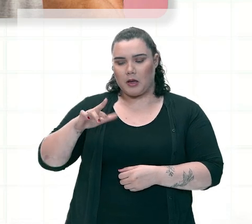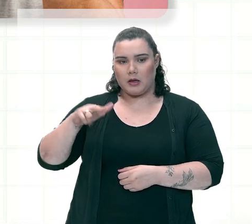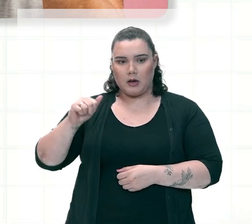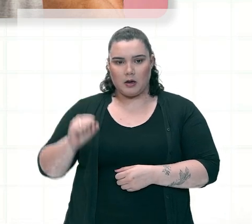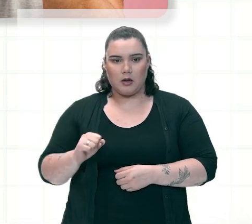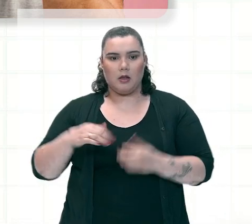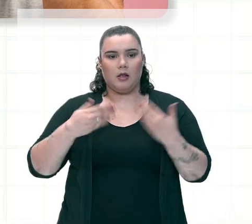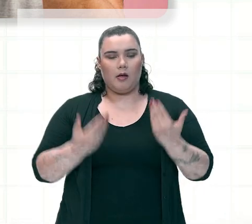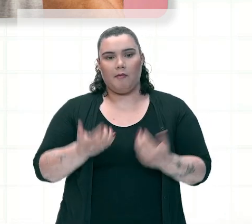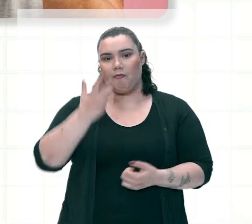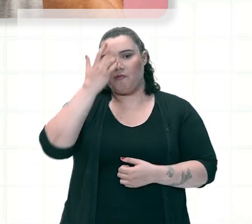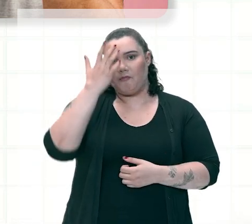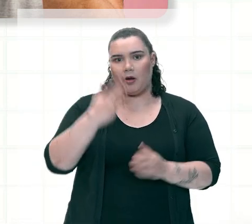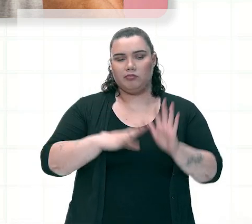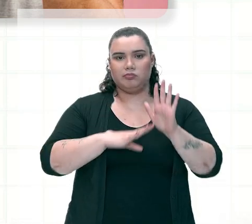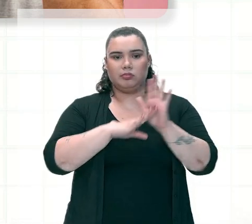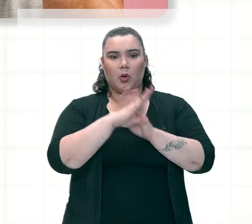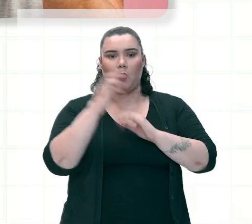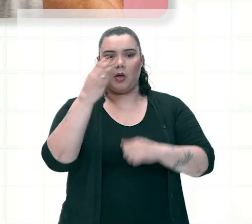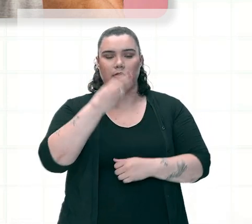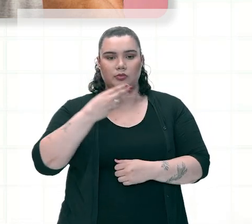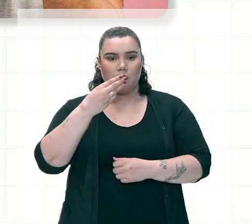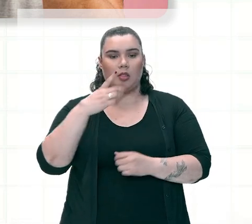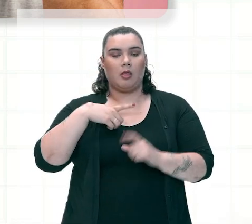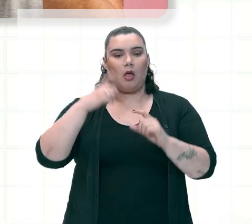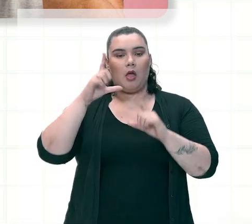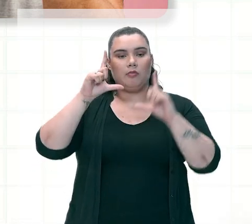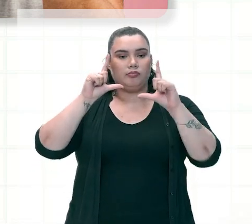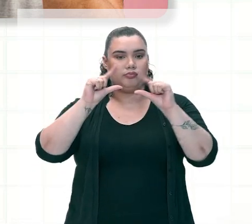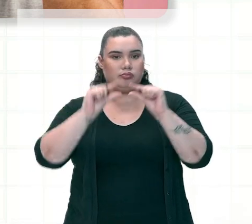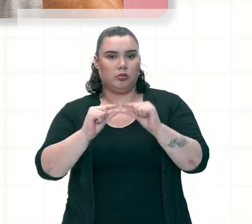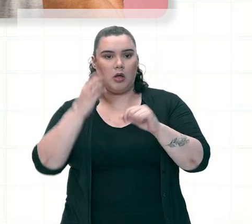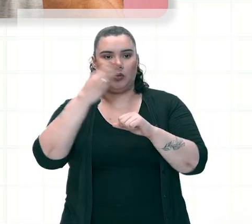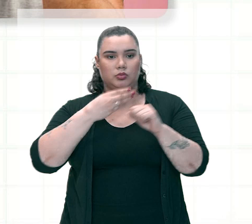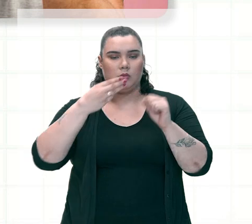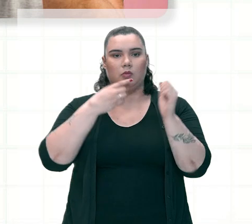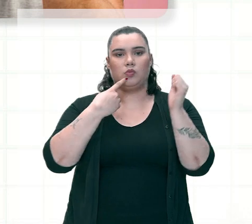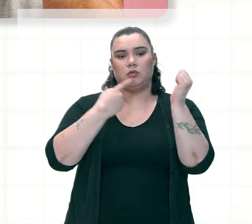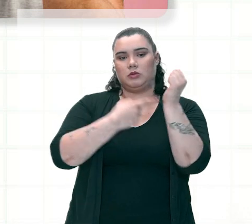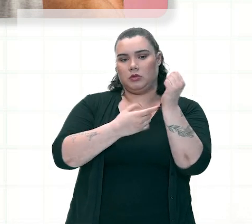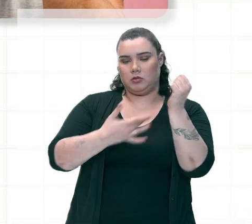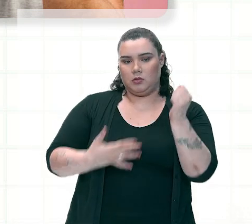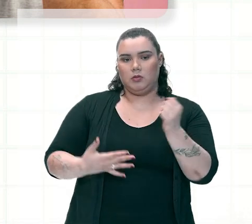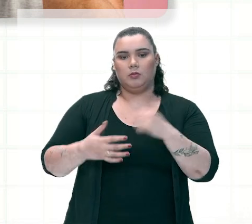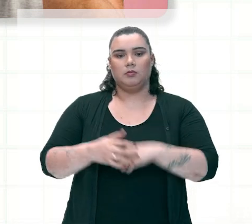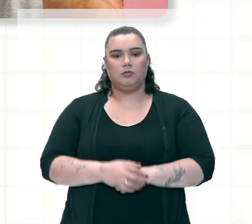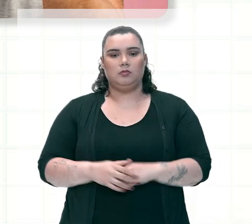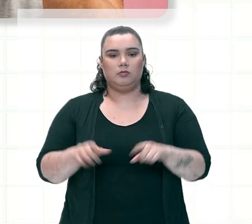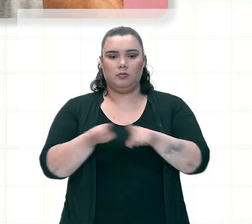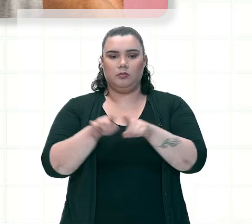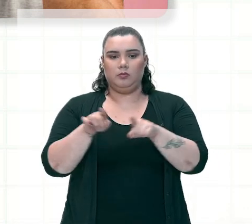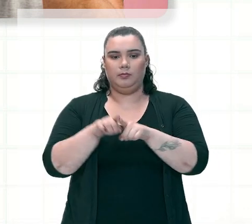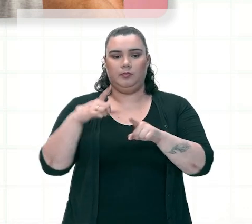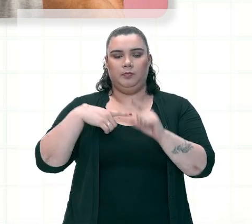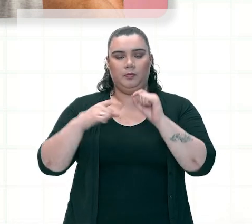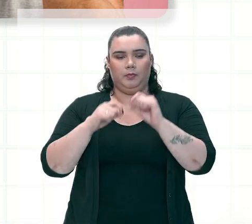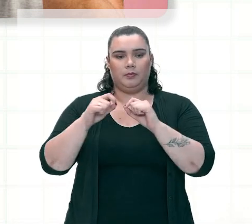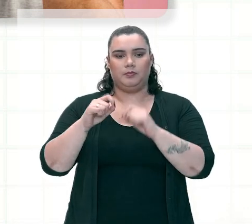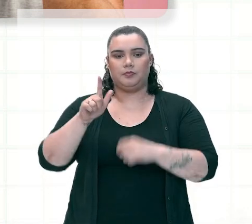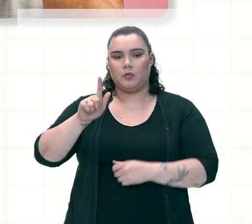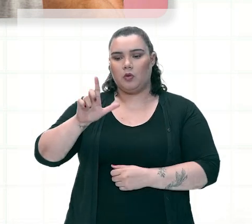de glicose pelas células, reduzindo os níveis de açúcar no sangue. E nós temos também o glucagon, que vai